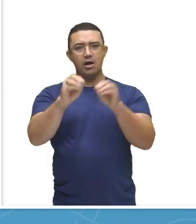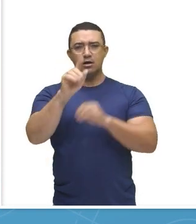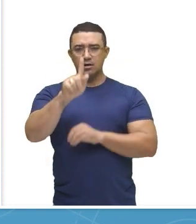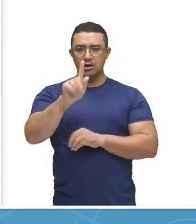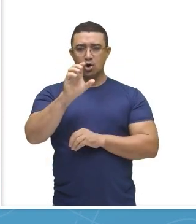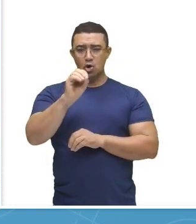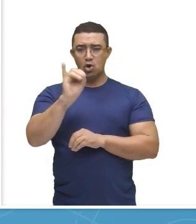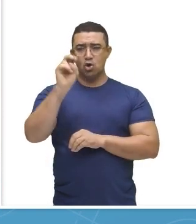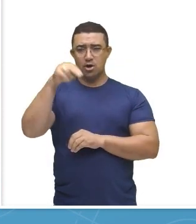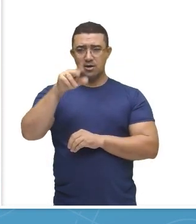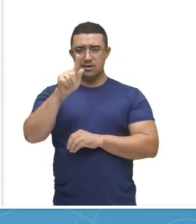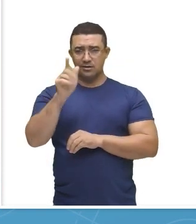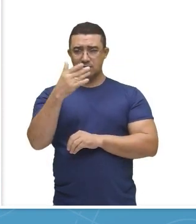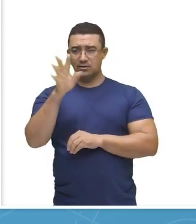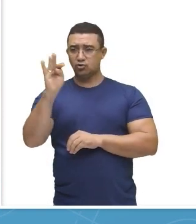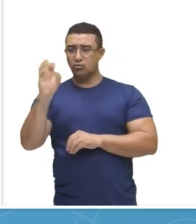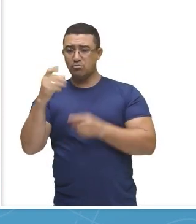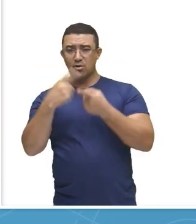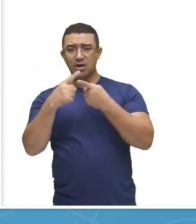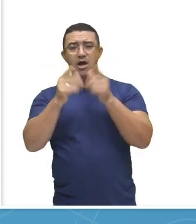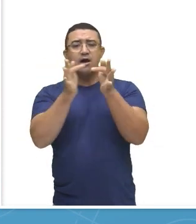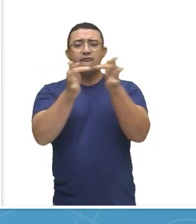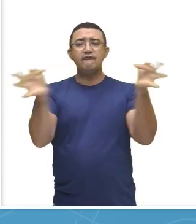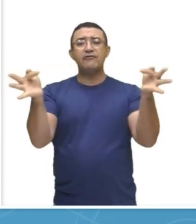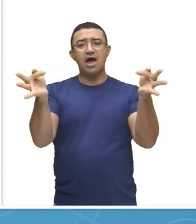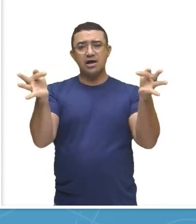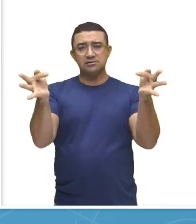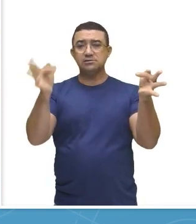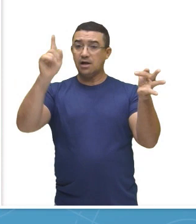está dizendo que a minha frase está no